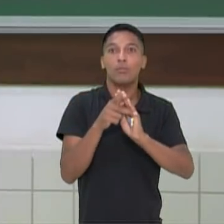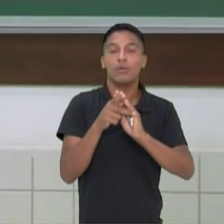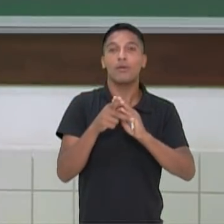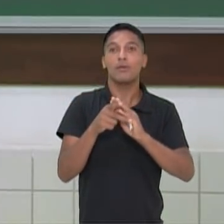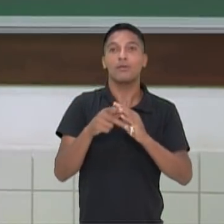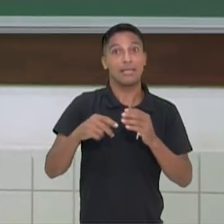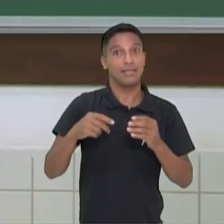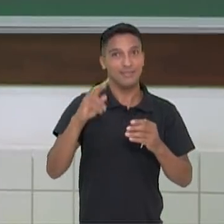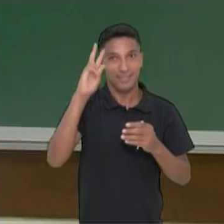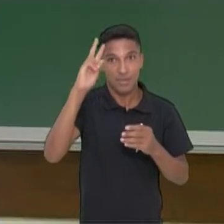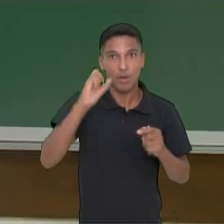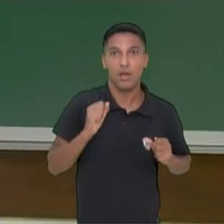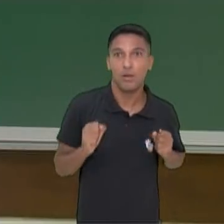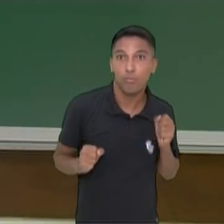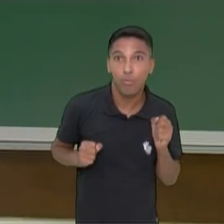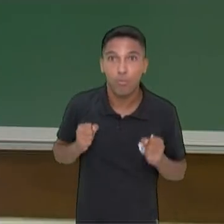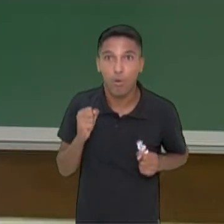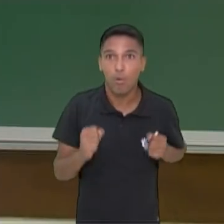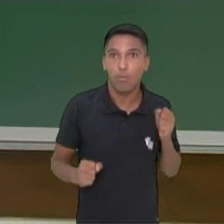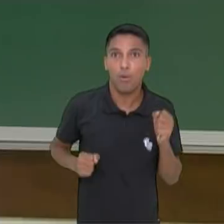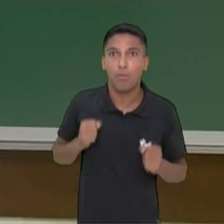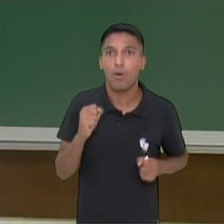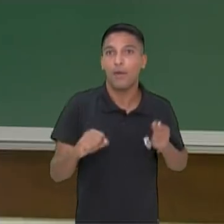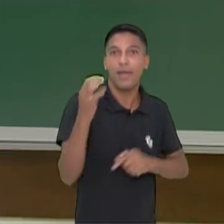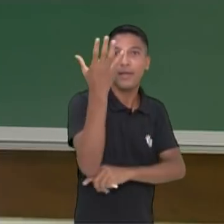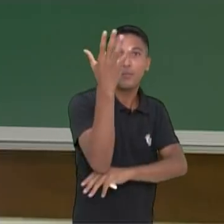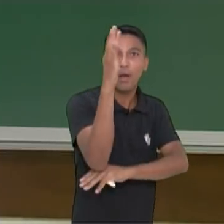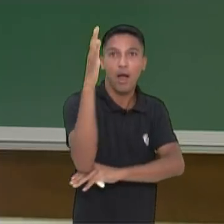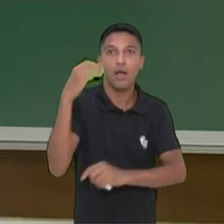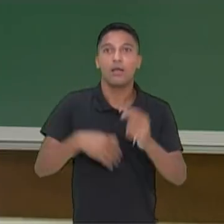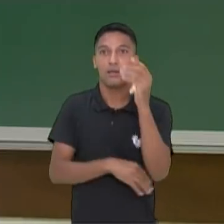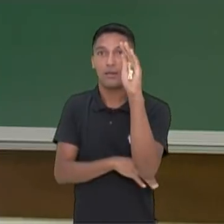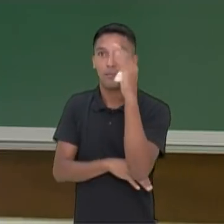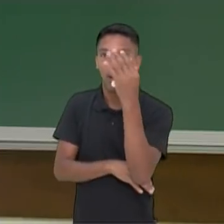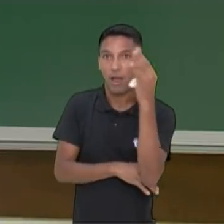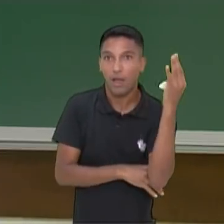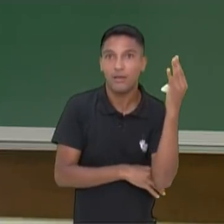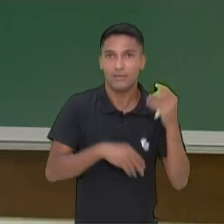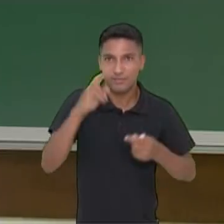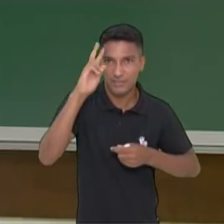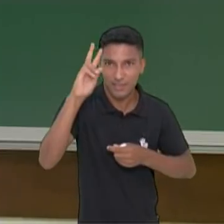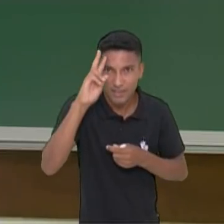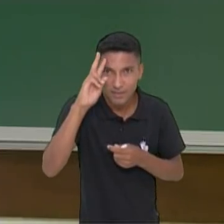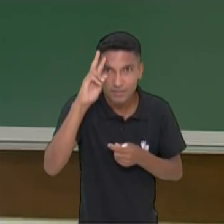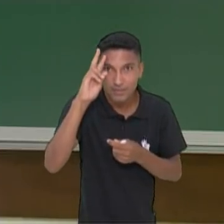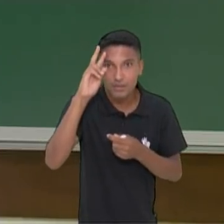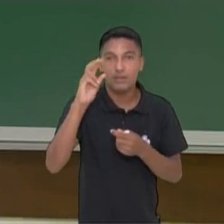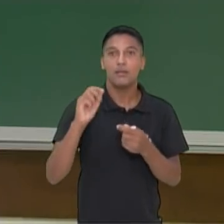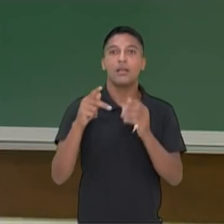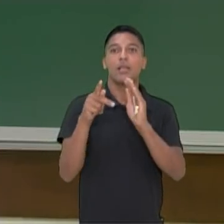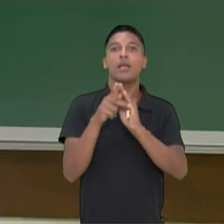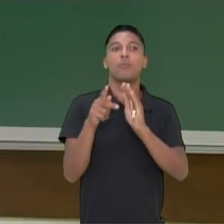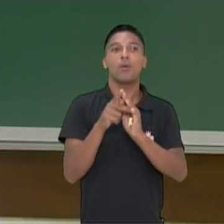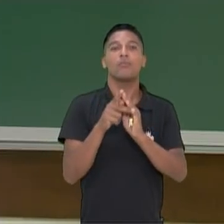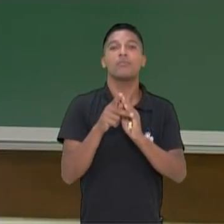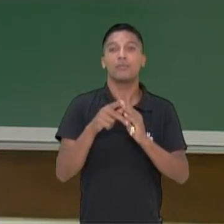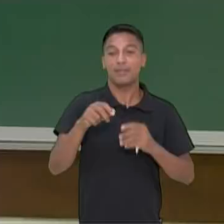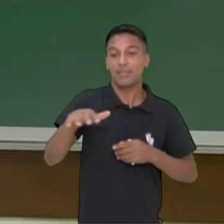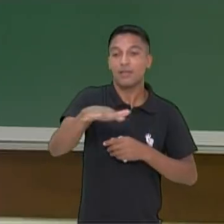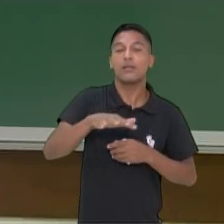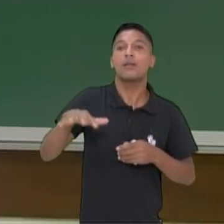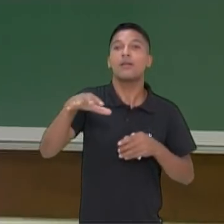à natureza, a corrida de orientação. Vocês lembram dela? É a arte de navegar por